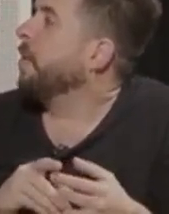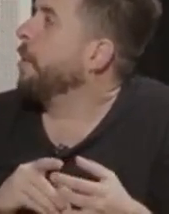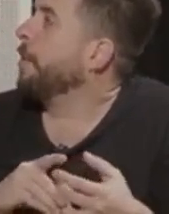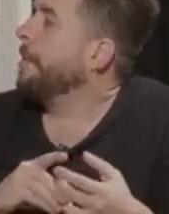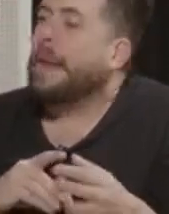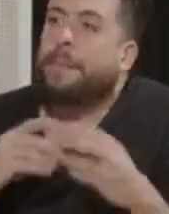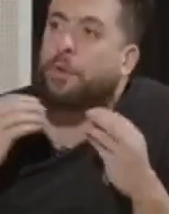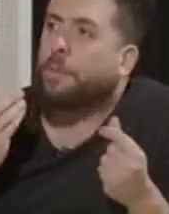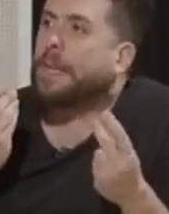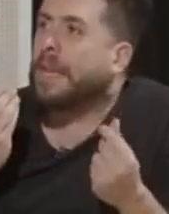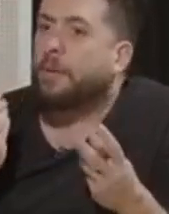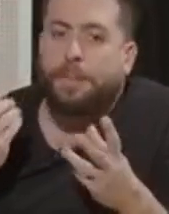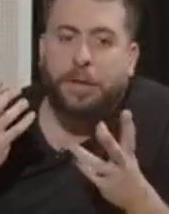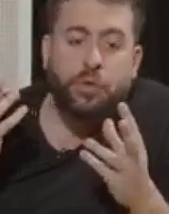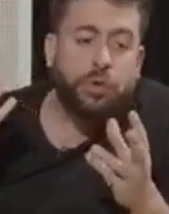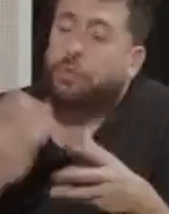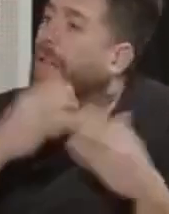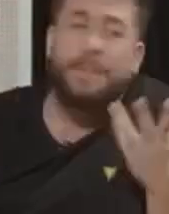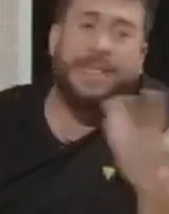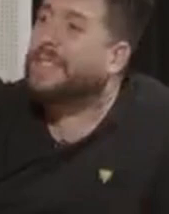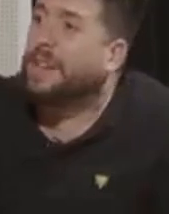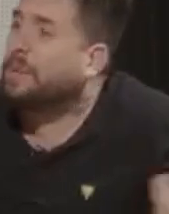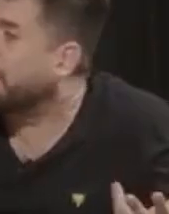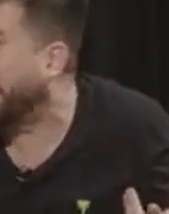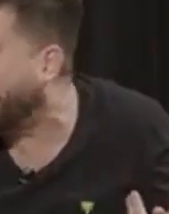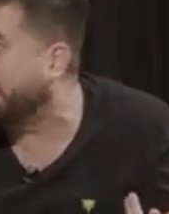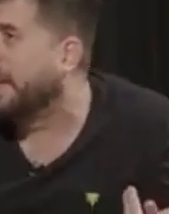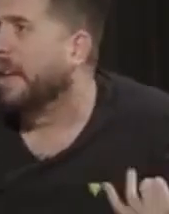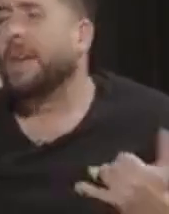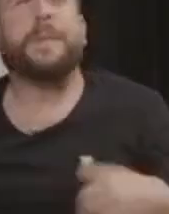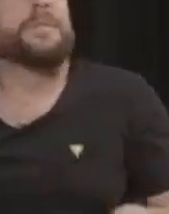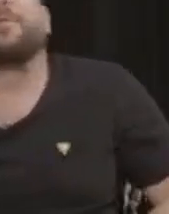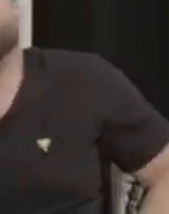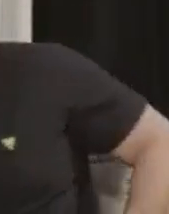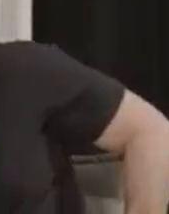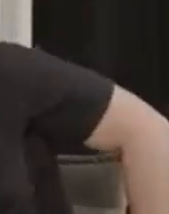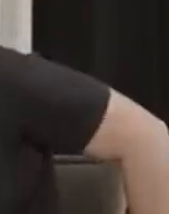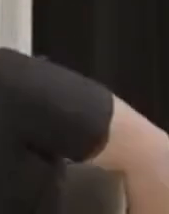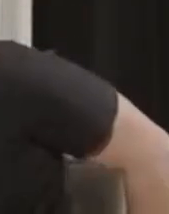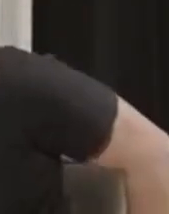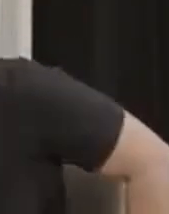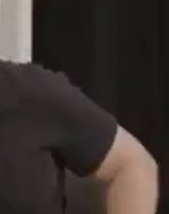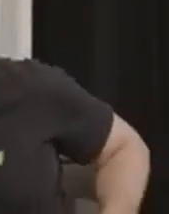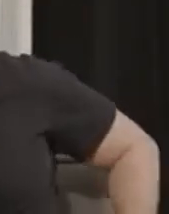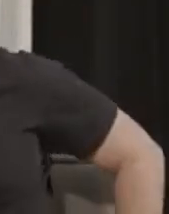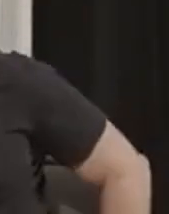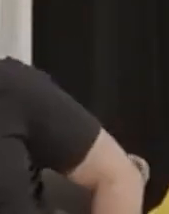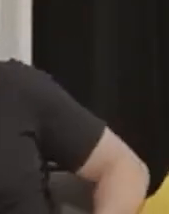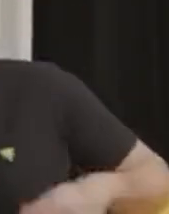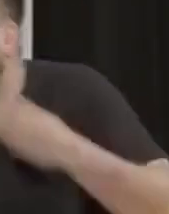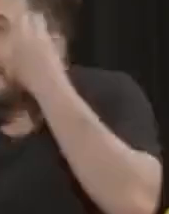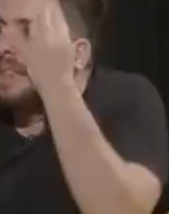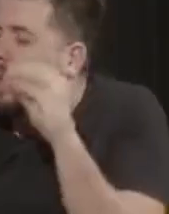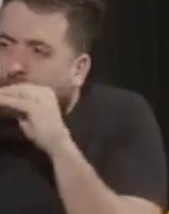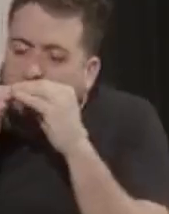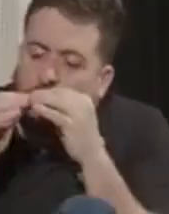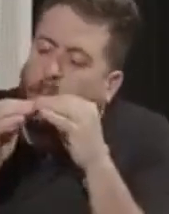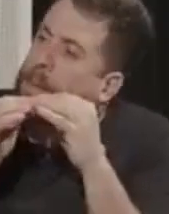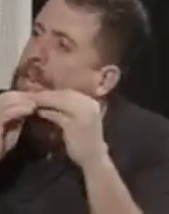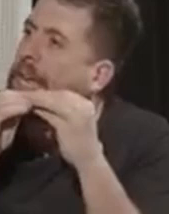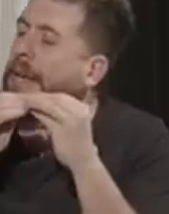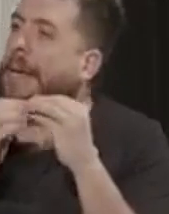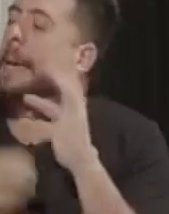vez eu falei cara o meu problema é muito pequeno perto de Trainee se dão das paradas tô nem aí que o cara me cancelou no